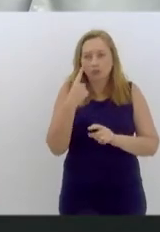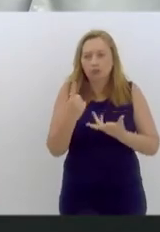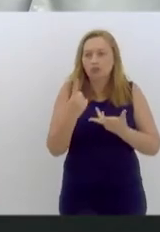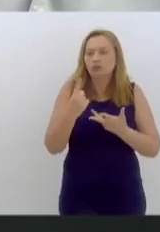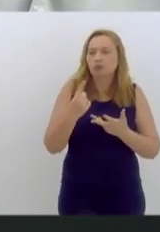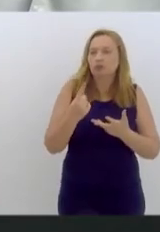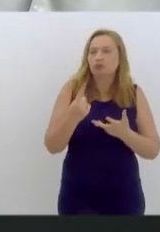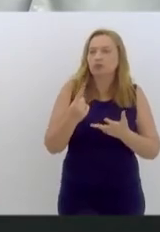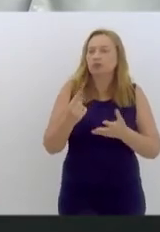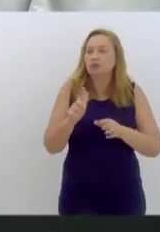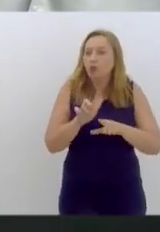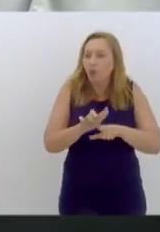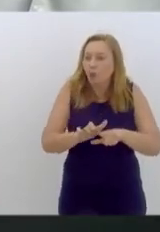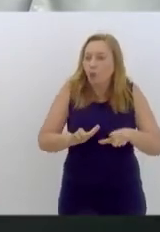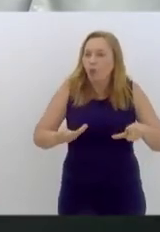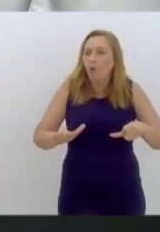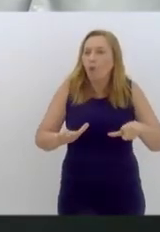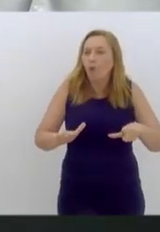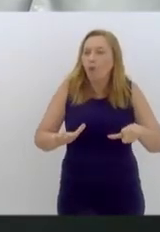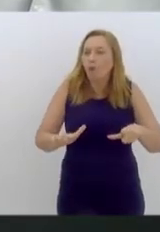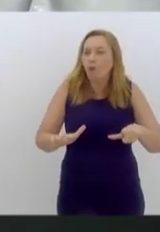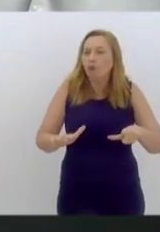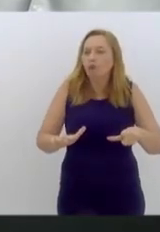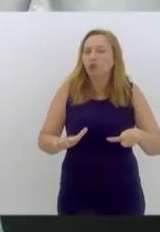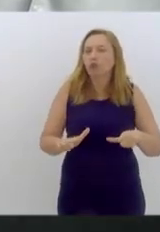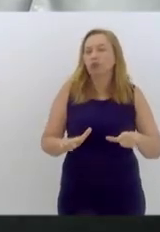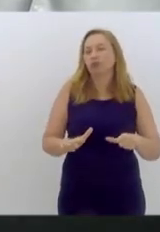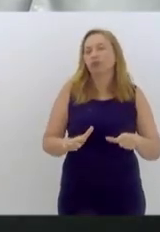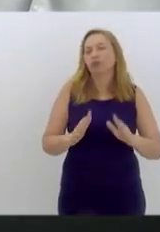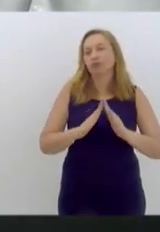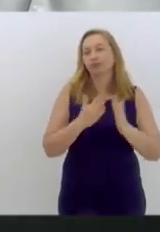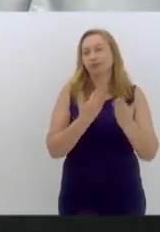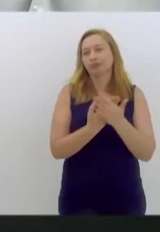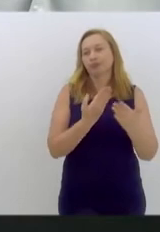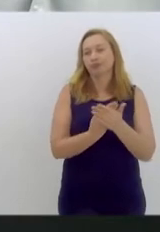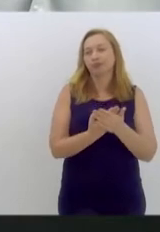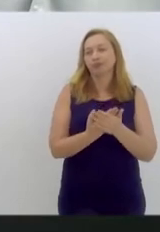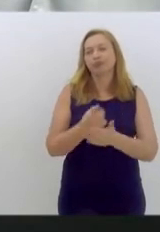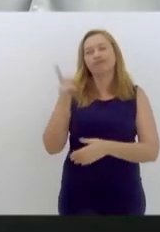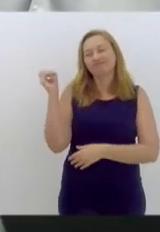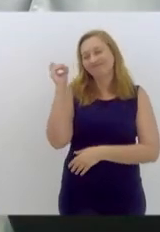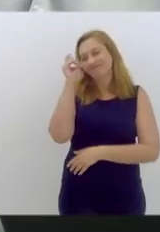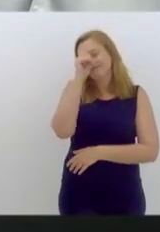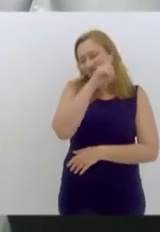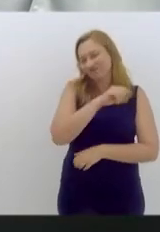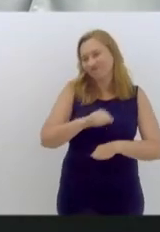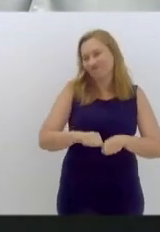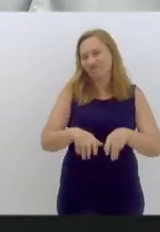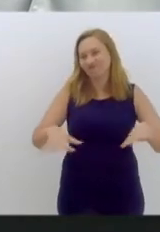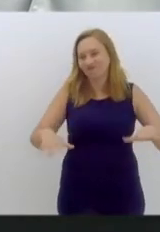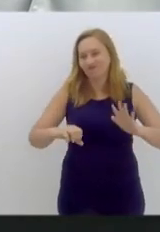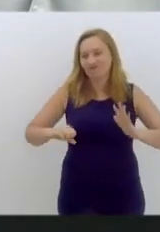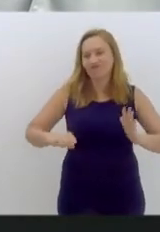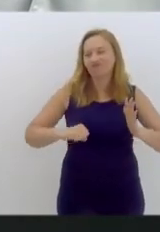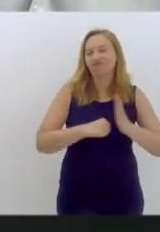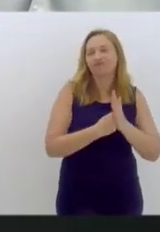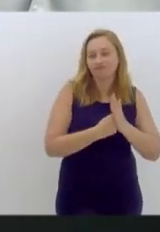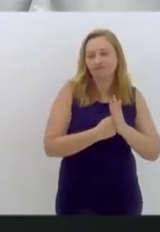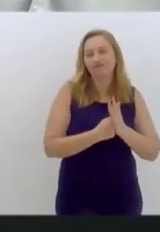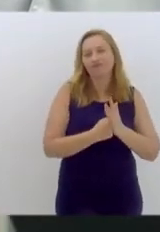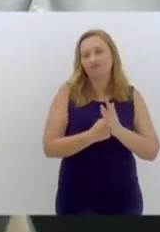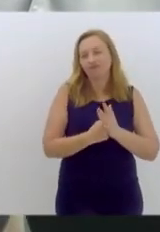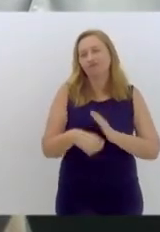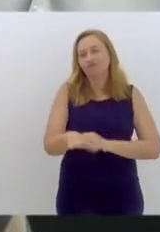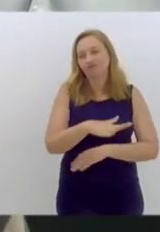da evasão escolar, que, para mim, é o lado mais duro da pandemia, o impacto mais duro da pandemia